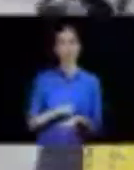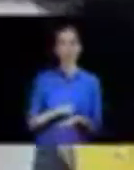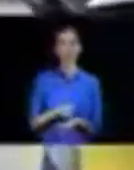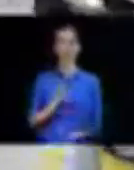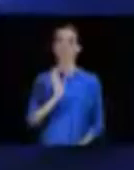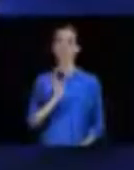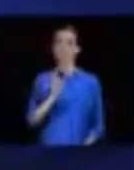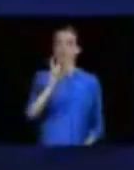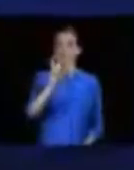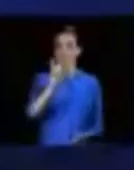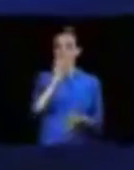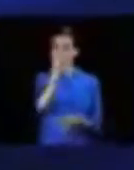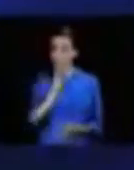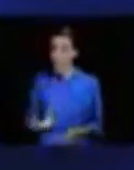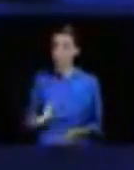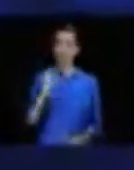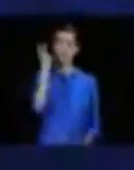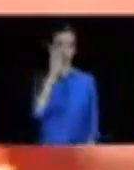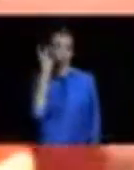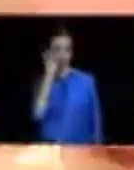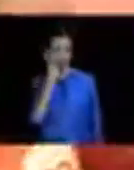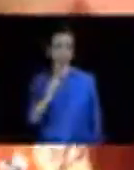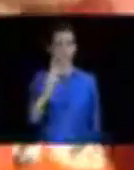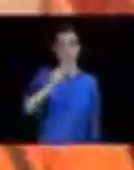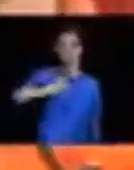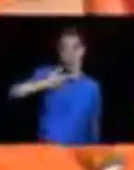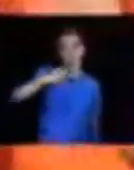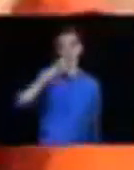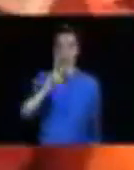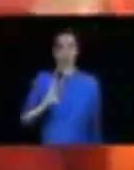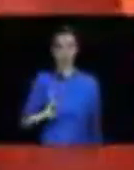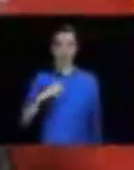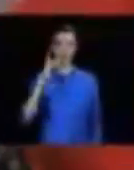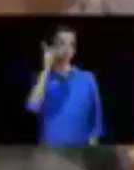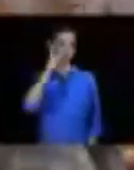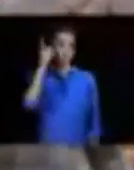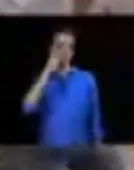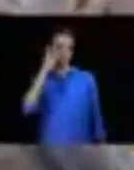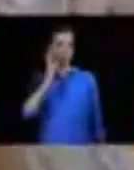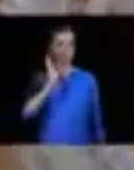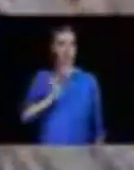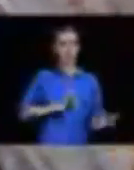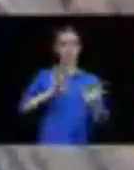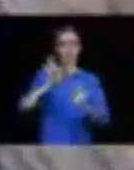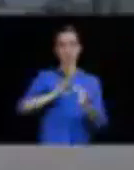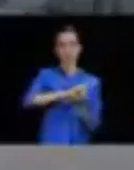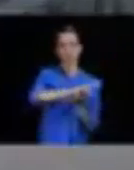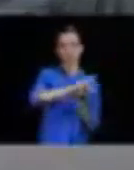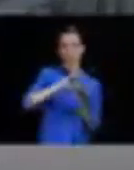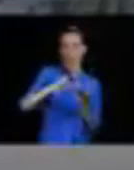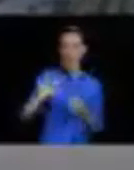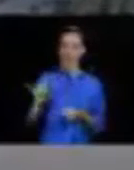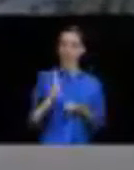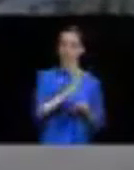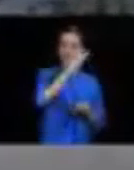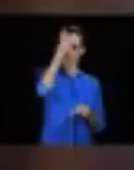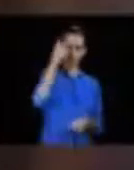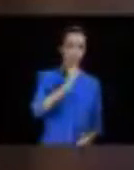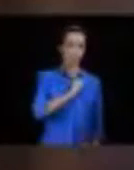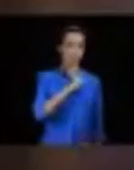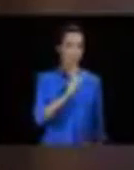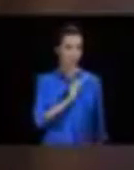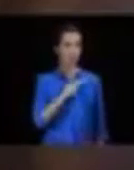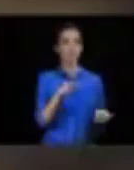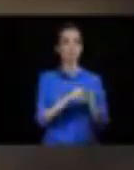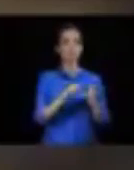valer. Depois de 5 mandatos como vereador, 2 como deputado estadual, com muitos projetos que beneficiaram os